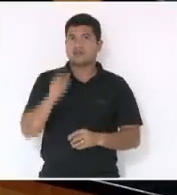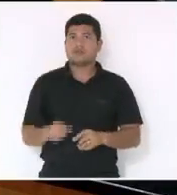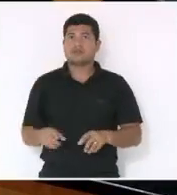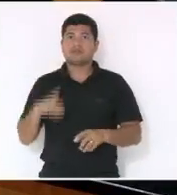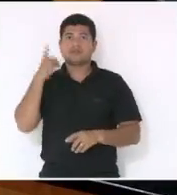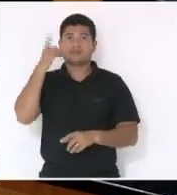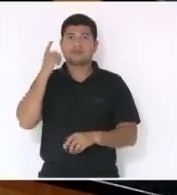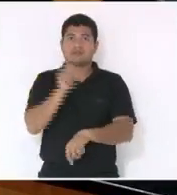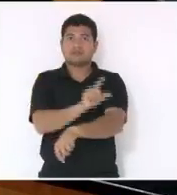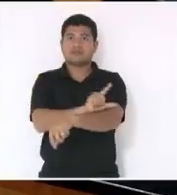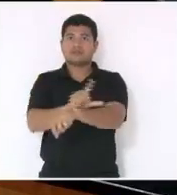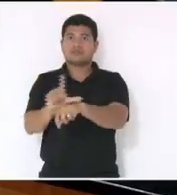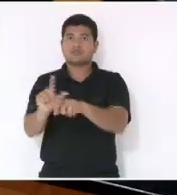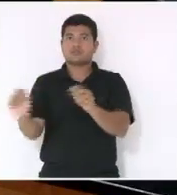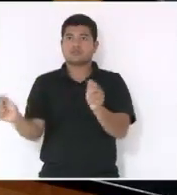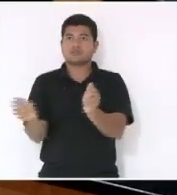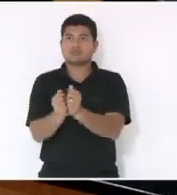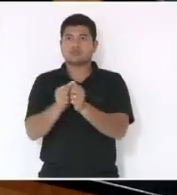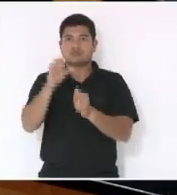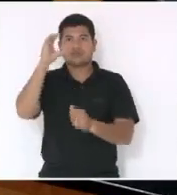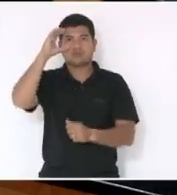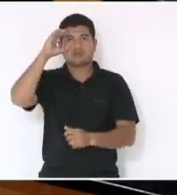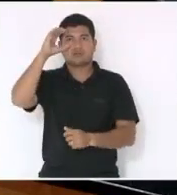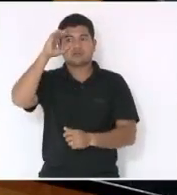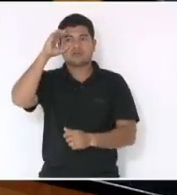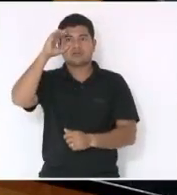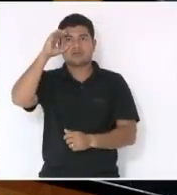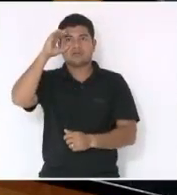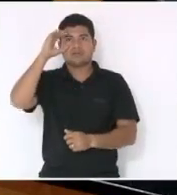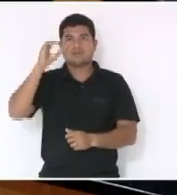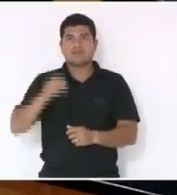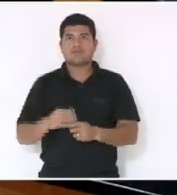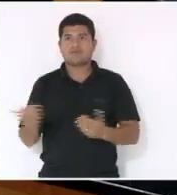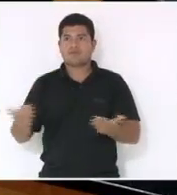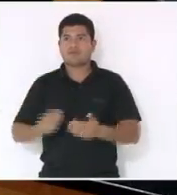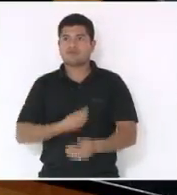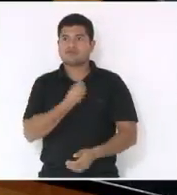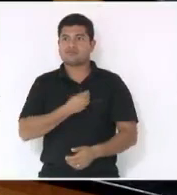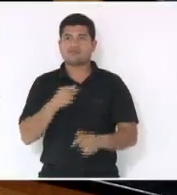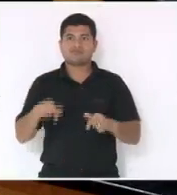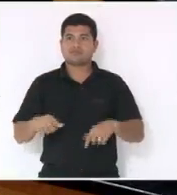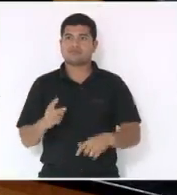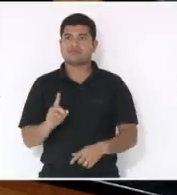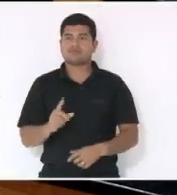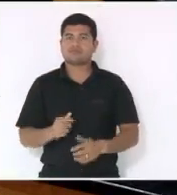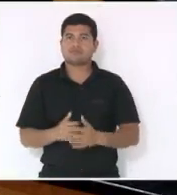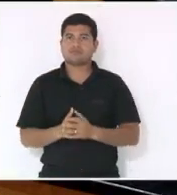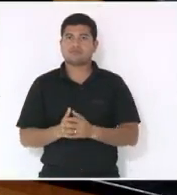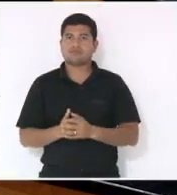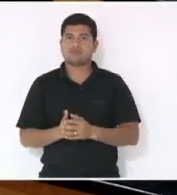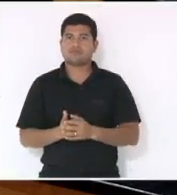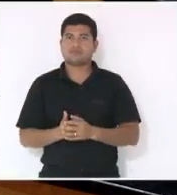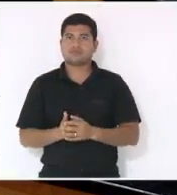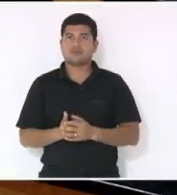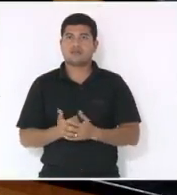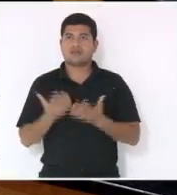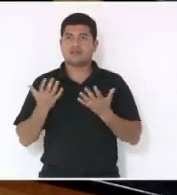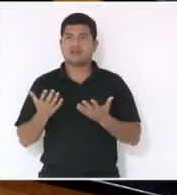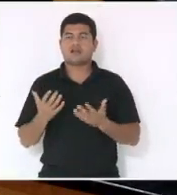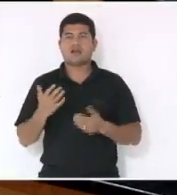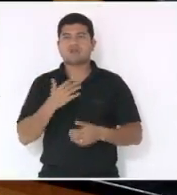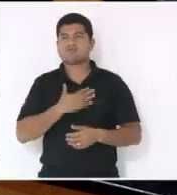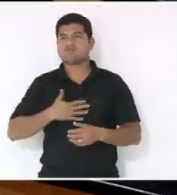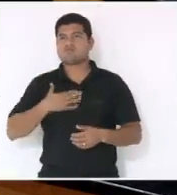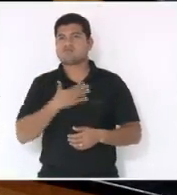Lages, juntamente com o deputado Coruja, que não está presente nesse momento, é um prazer poder